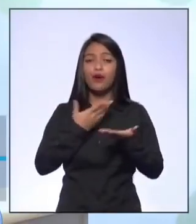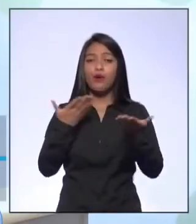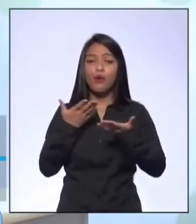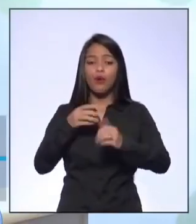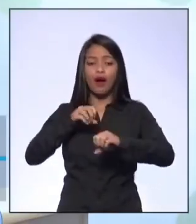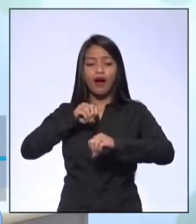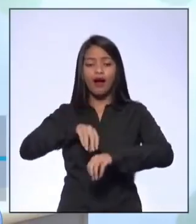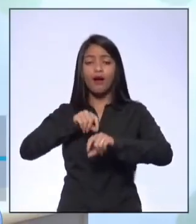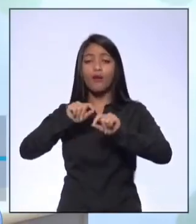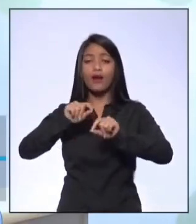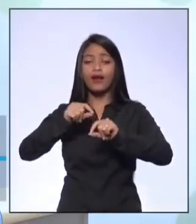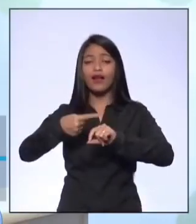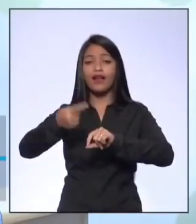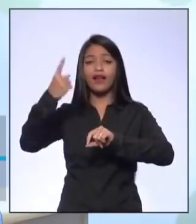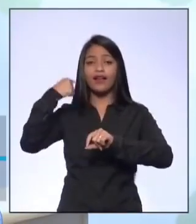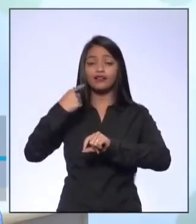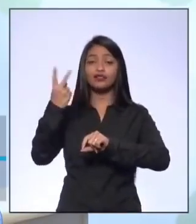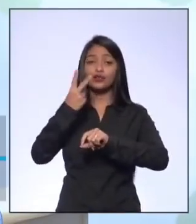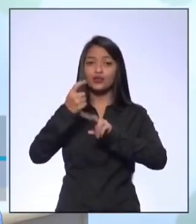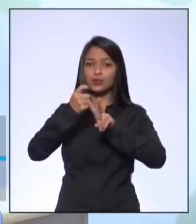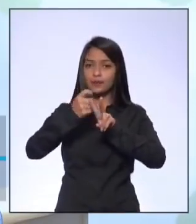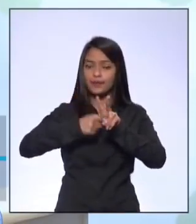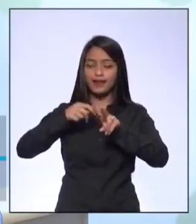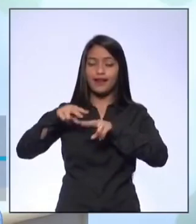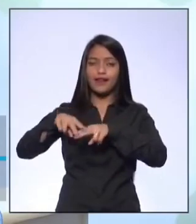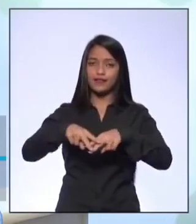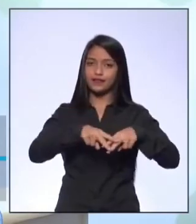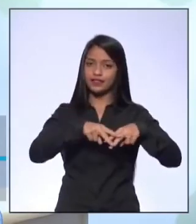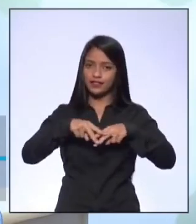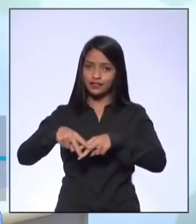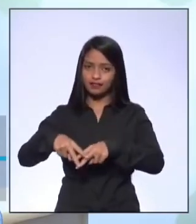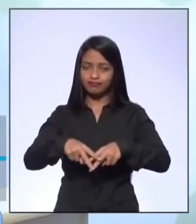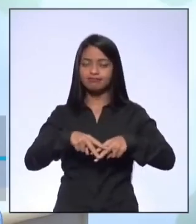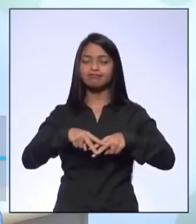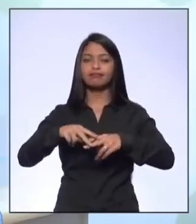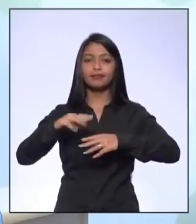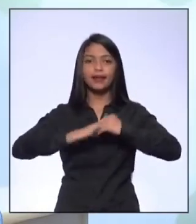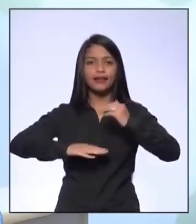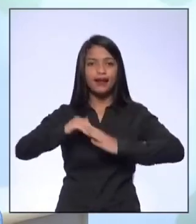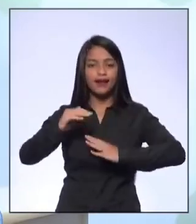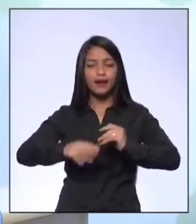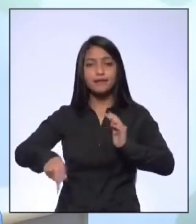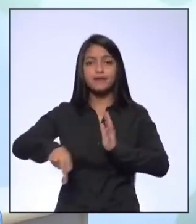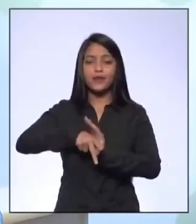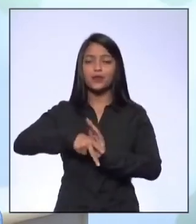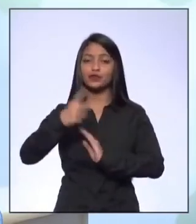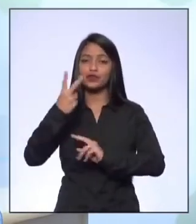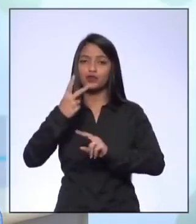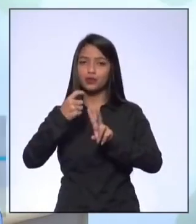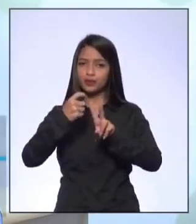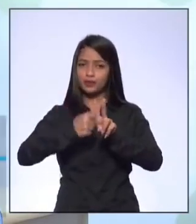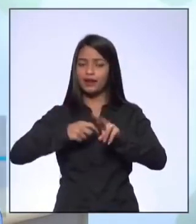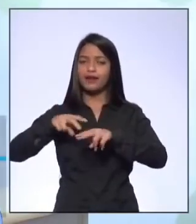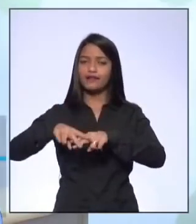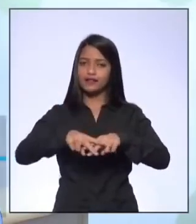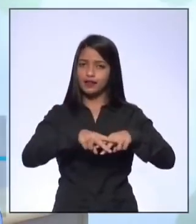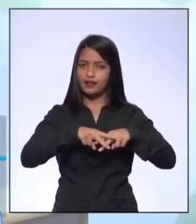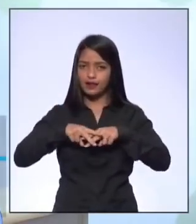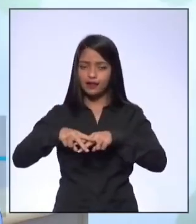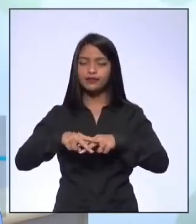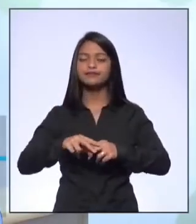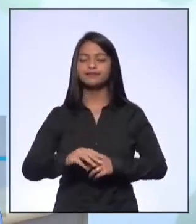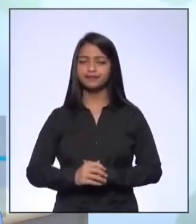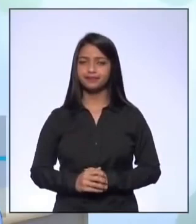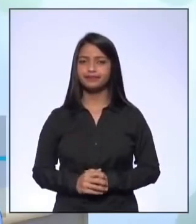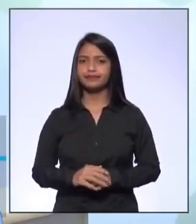revisão do conteúdo do segundo bimestre, das habilidades do segundo bimestre. E é claro, quando nós fazemos